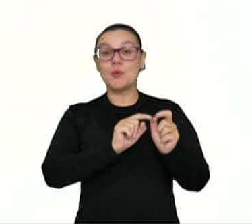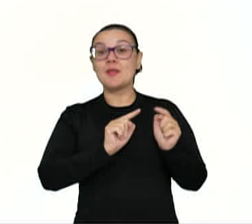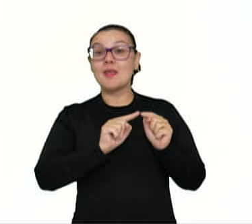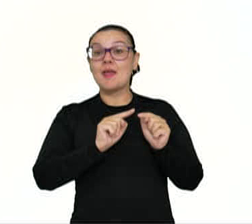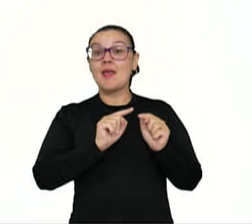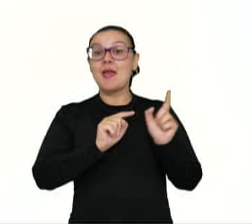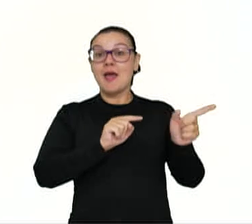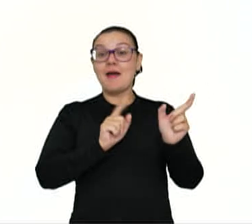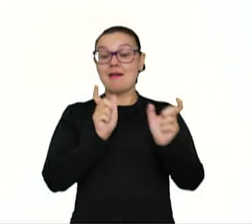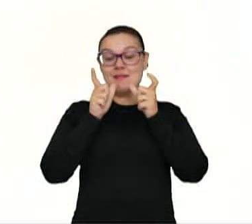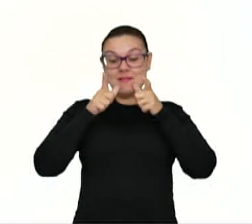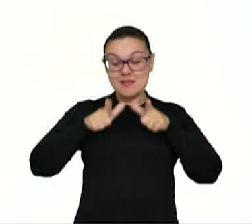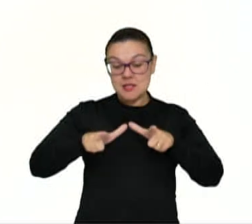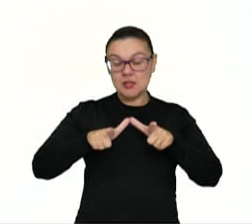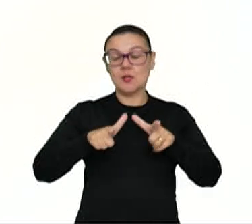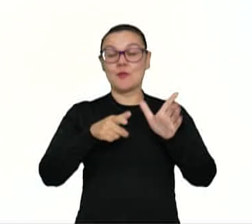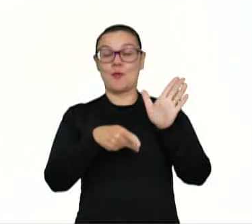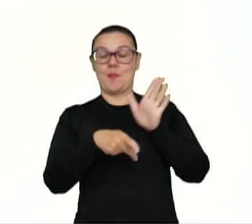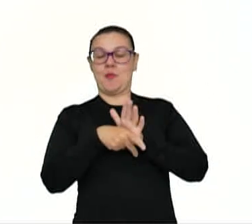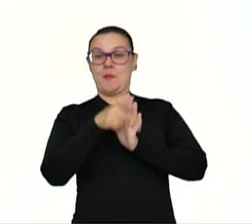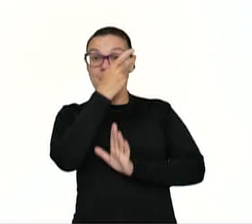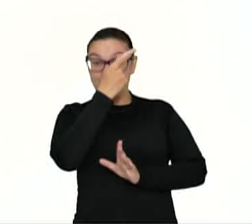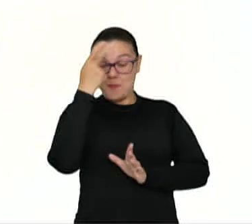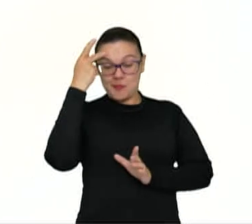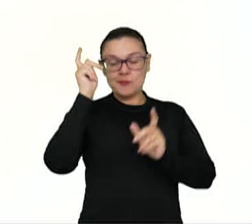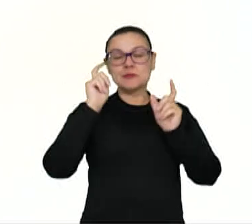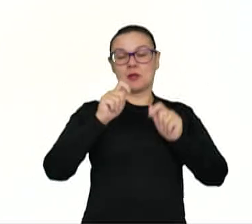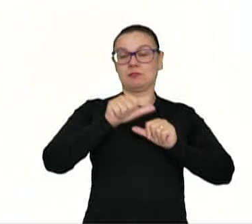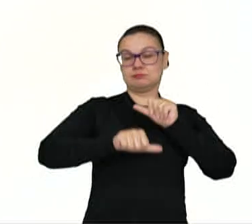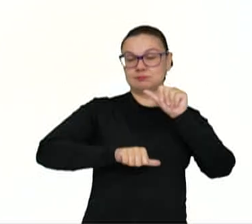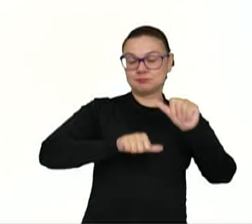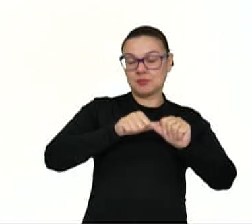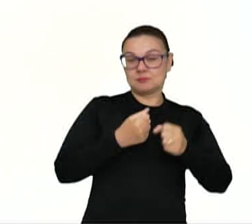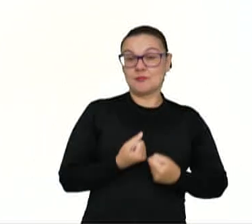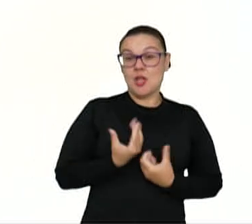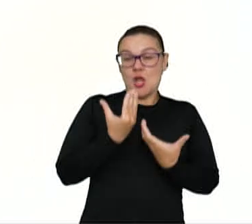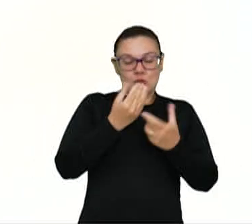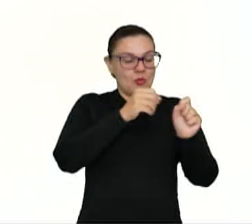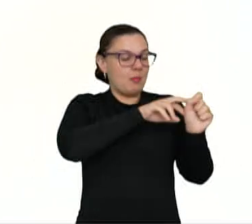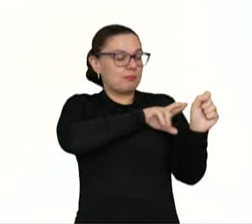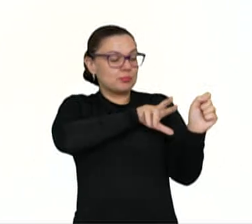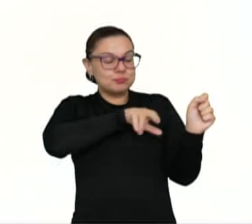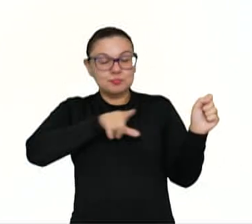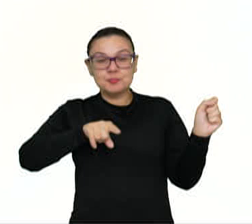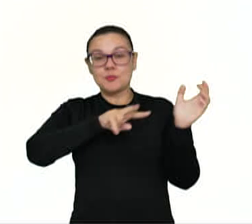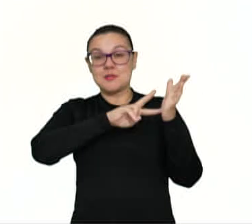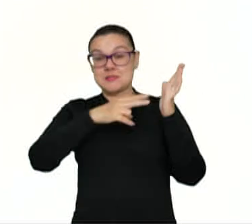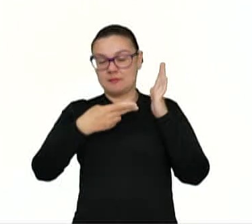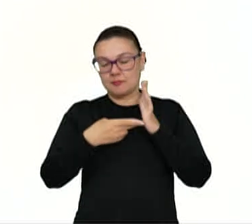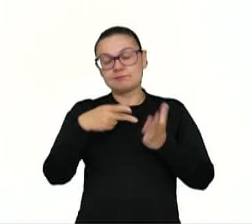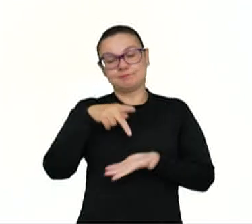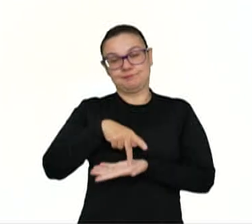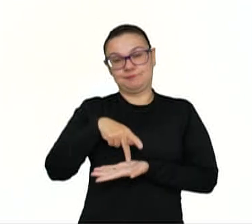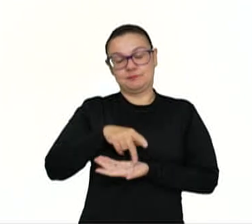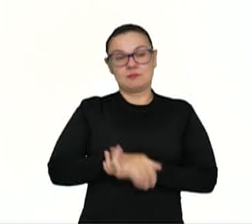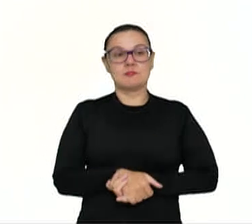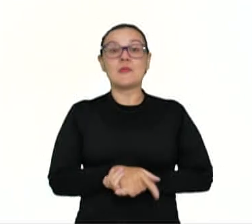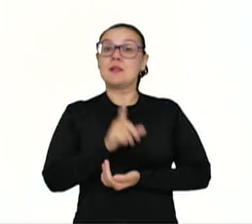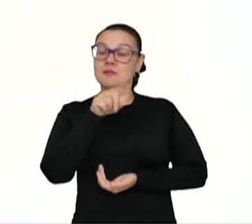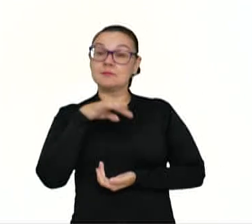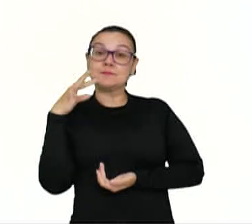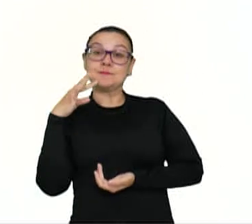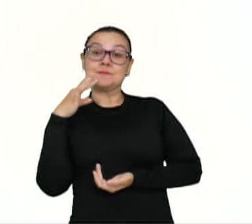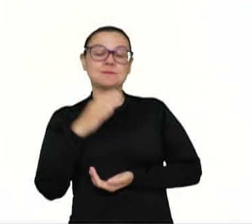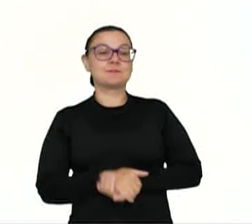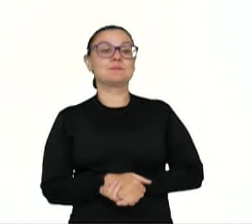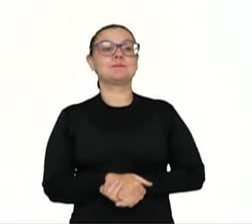a flexibilidade de que elas precisam para exprimirem todos os enumeráveis aspectos da realidade. Isso é muito